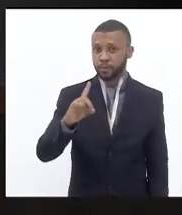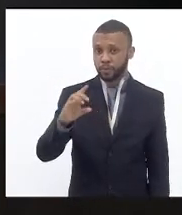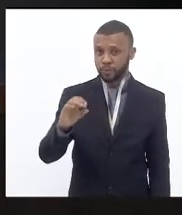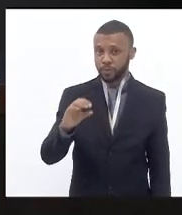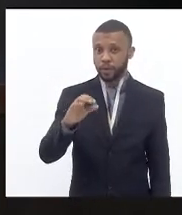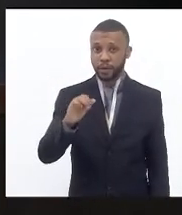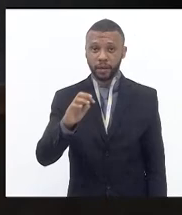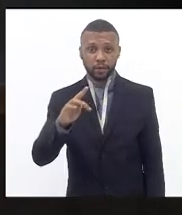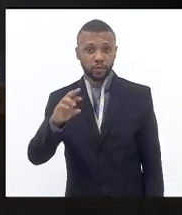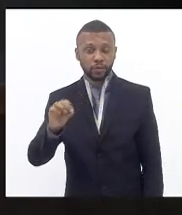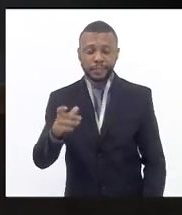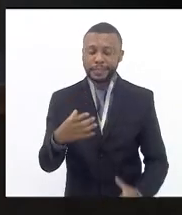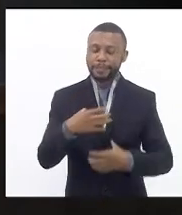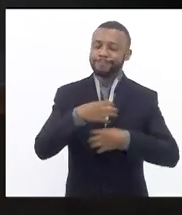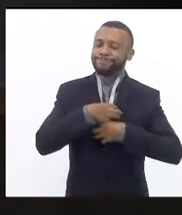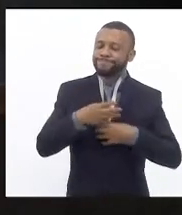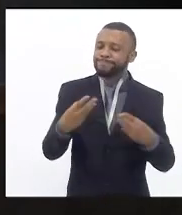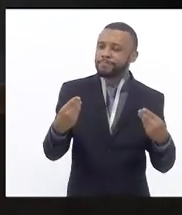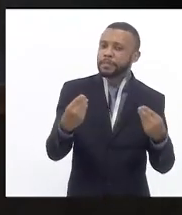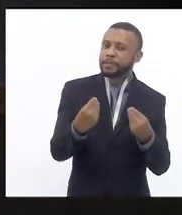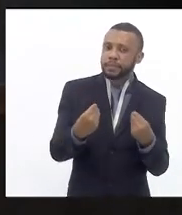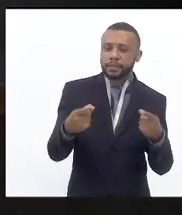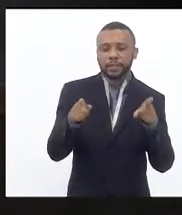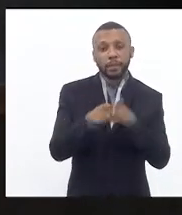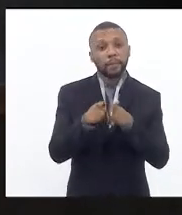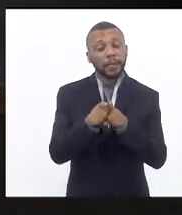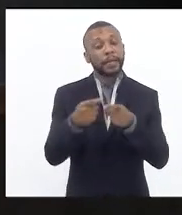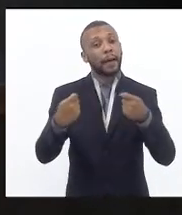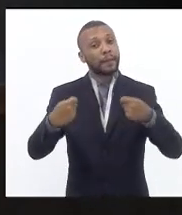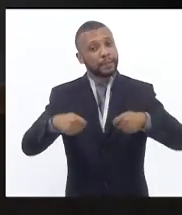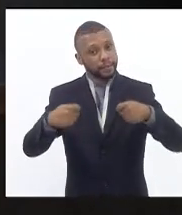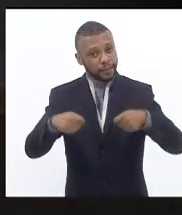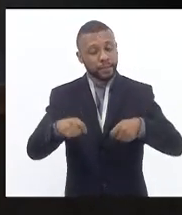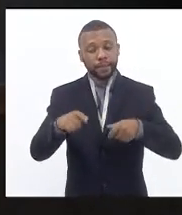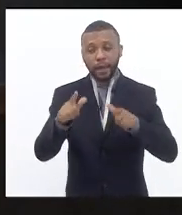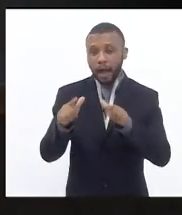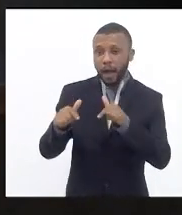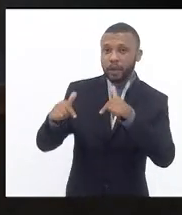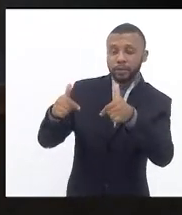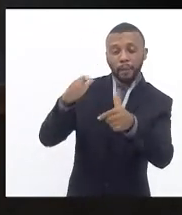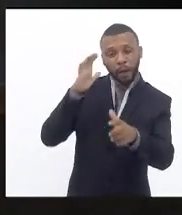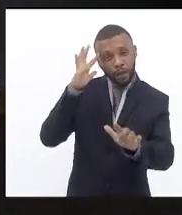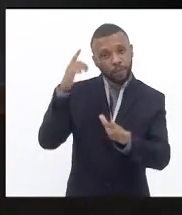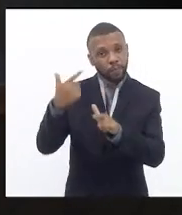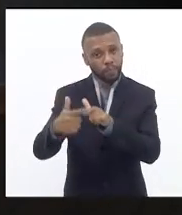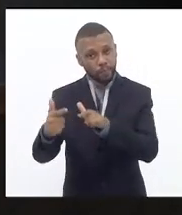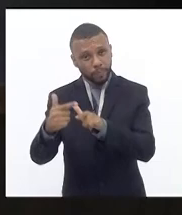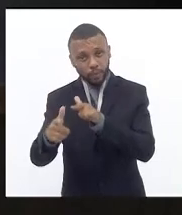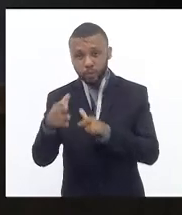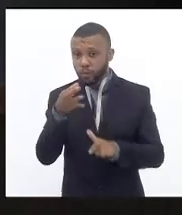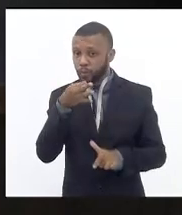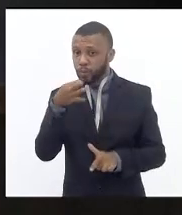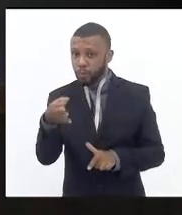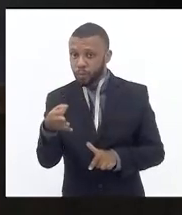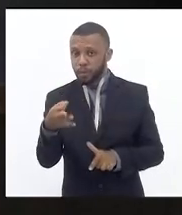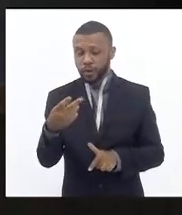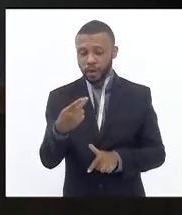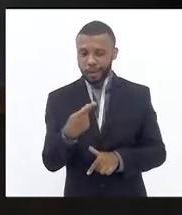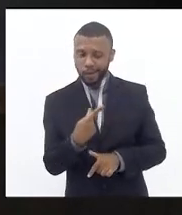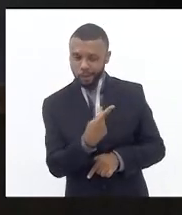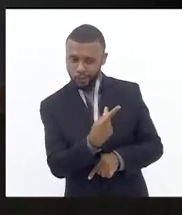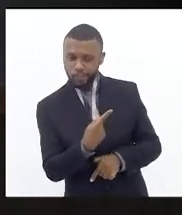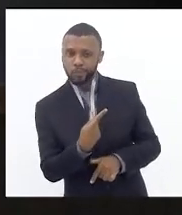sensibilizado da Necessidade também disso nos colocou tanto eu quanto o Bruno com esse objetivo